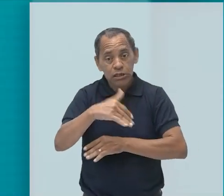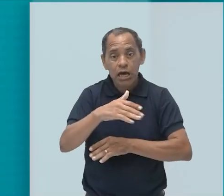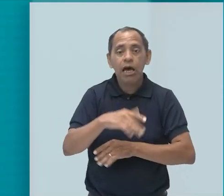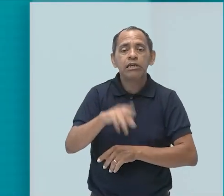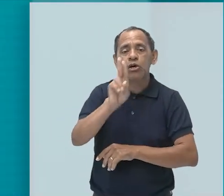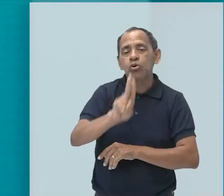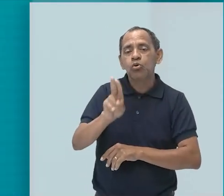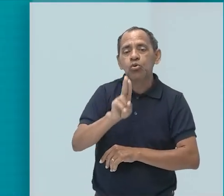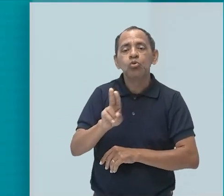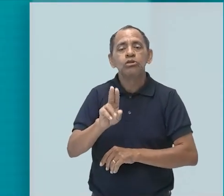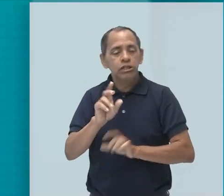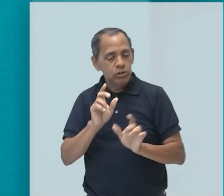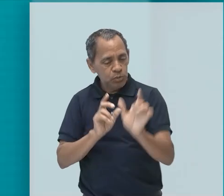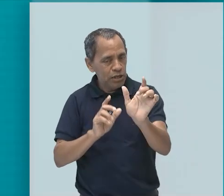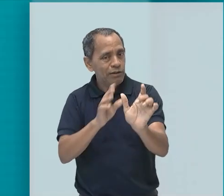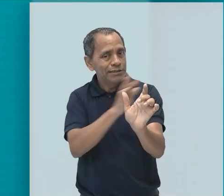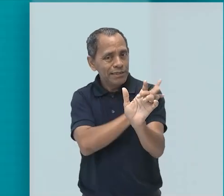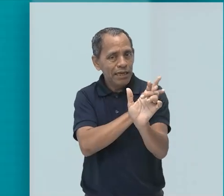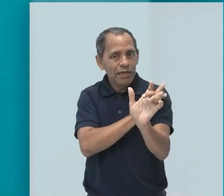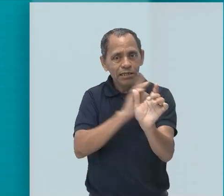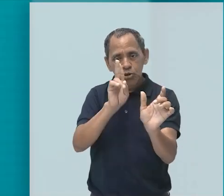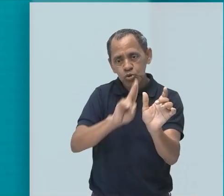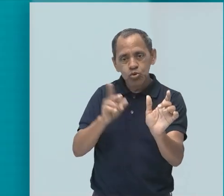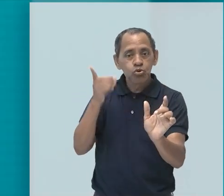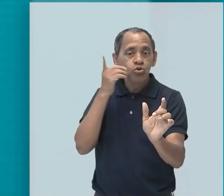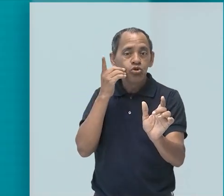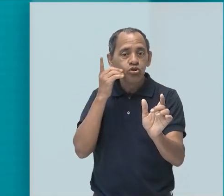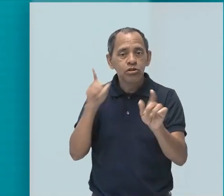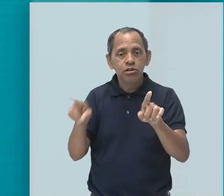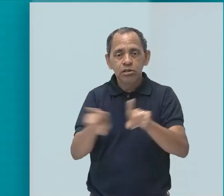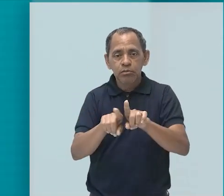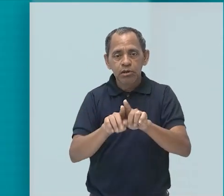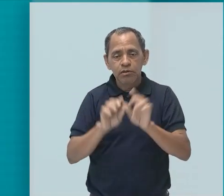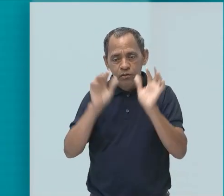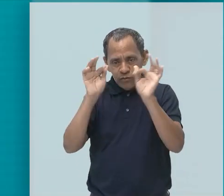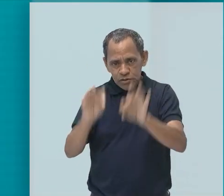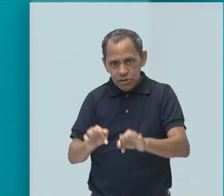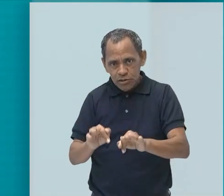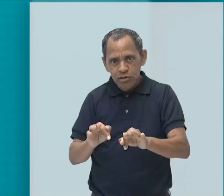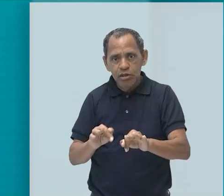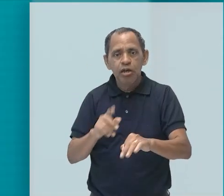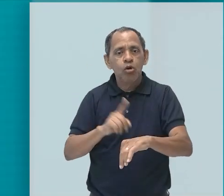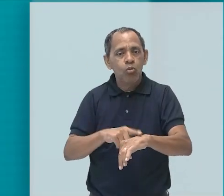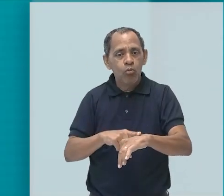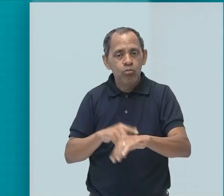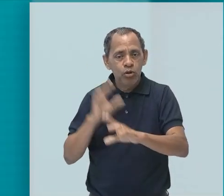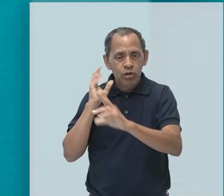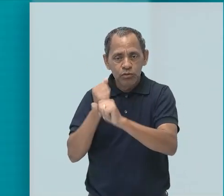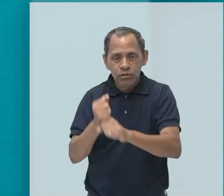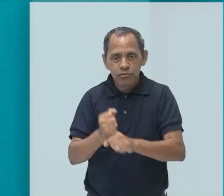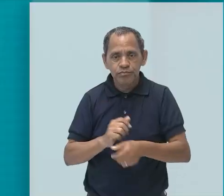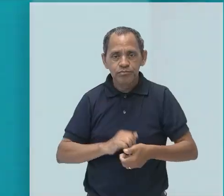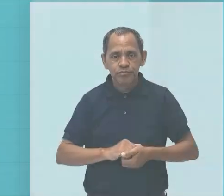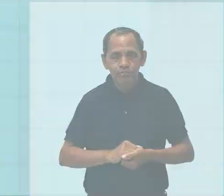na sua fala do seu cotidiano, ok? Então, assim, nós encerramos este momento de revisão por aqui.